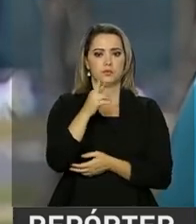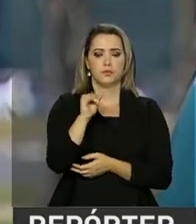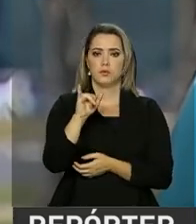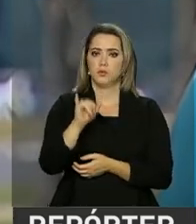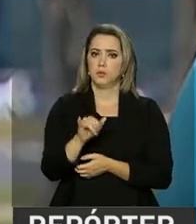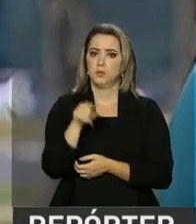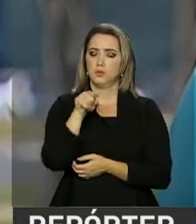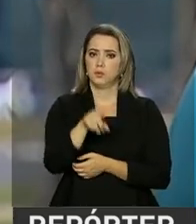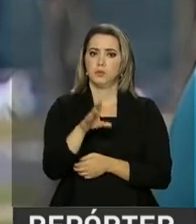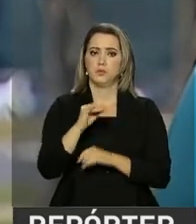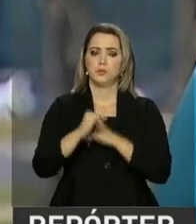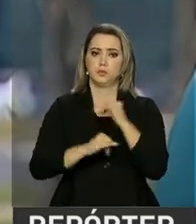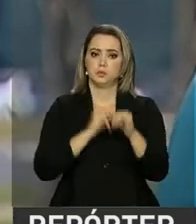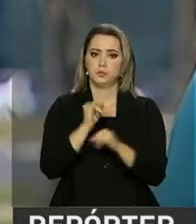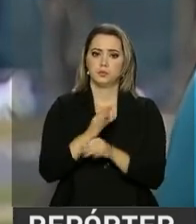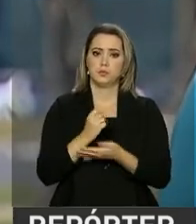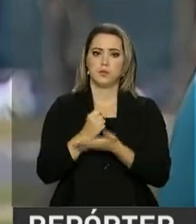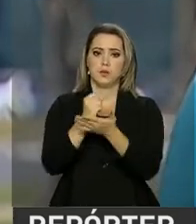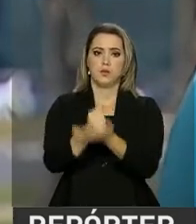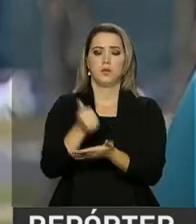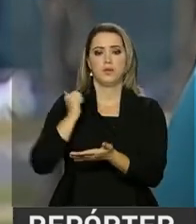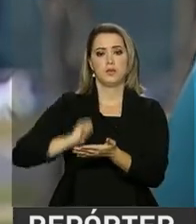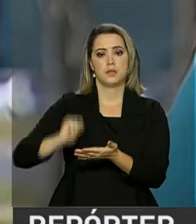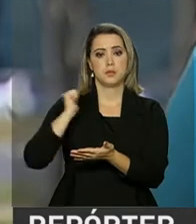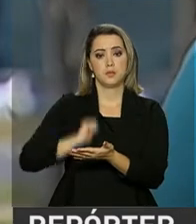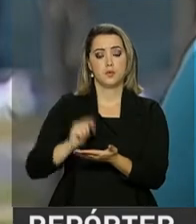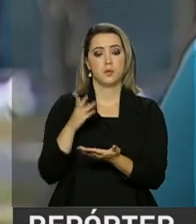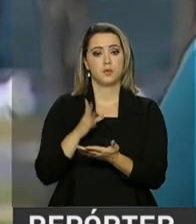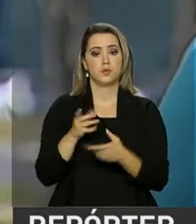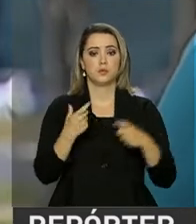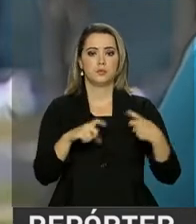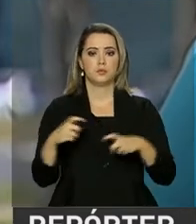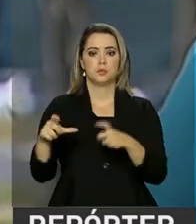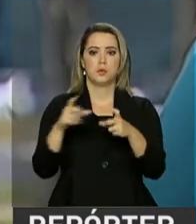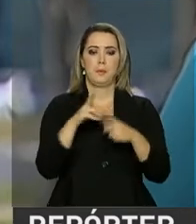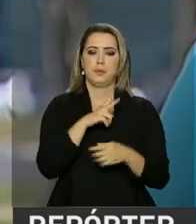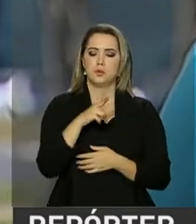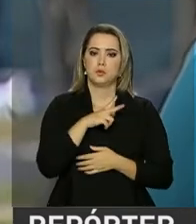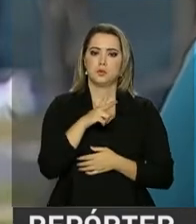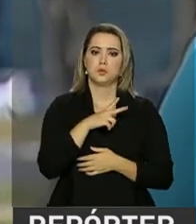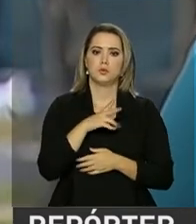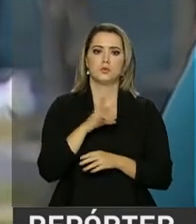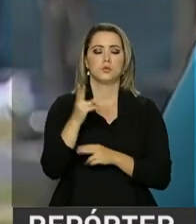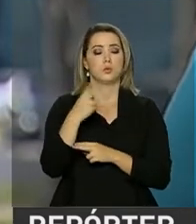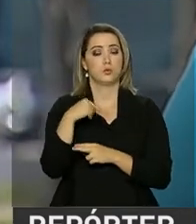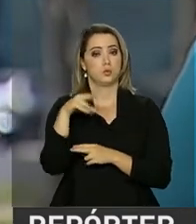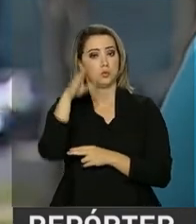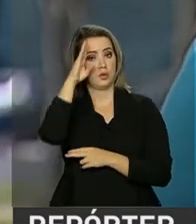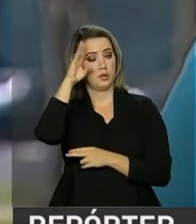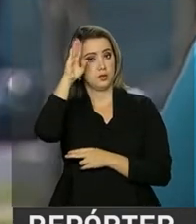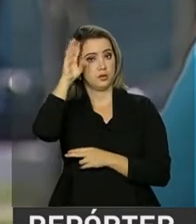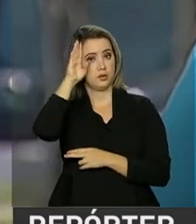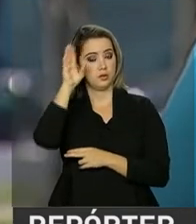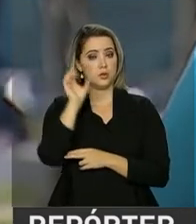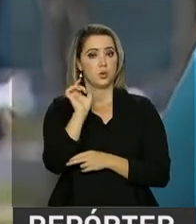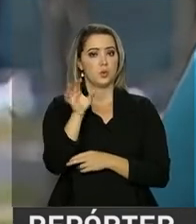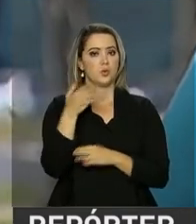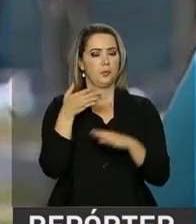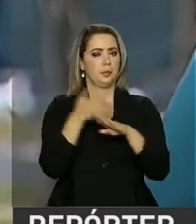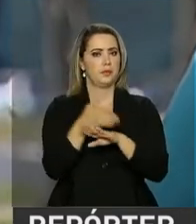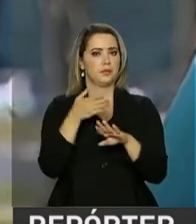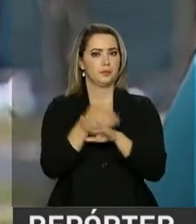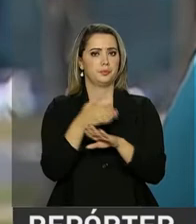internet o prouni oferece bolsas de estudos em instituições particulares de ensino superior só pode